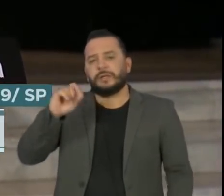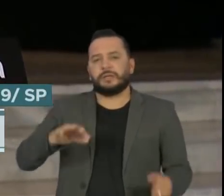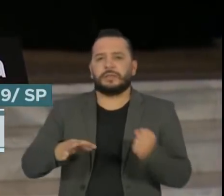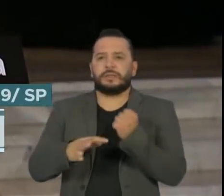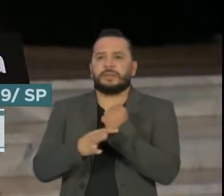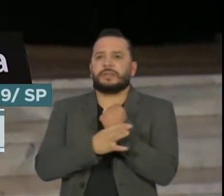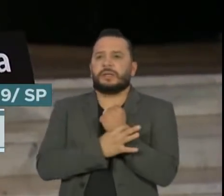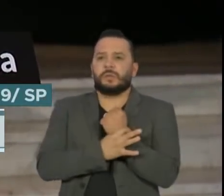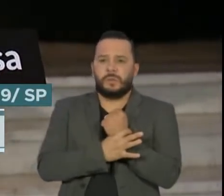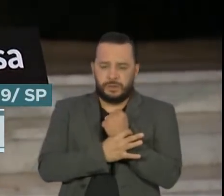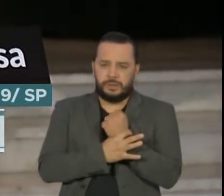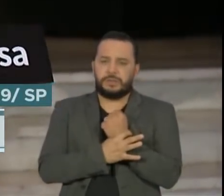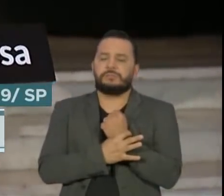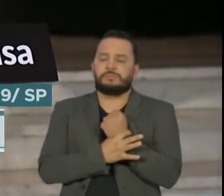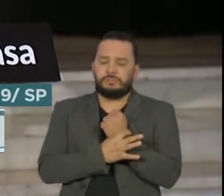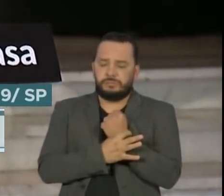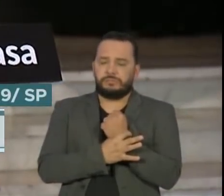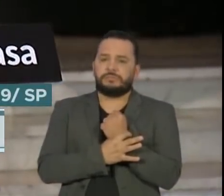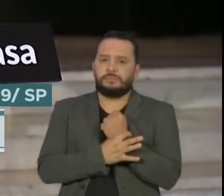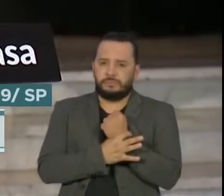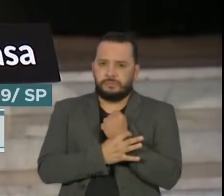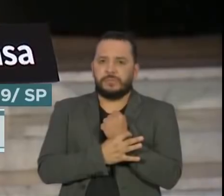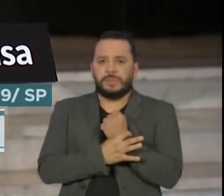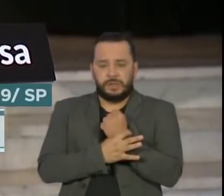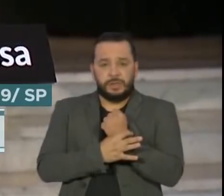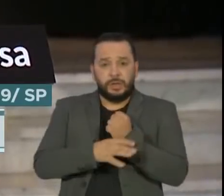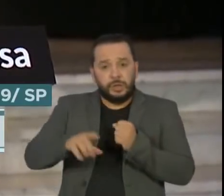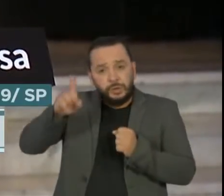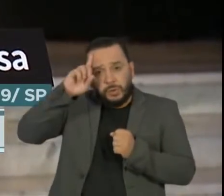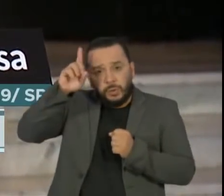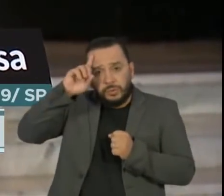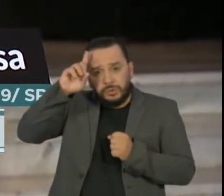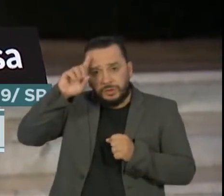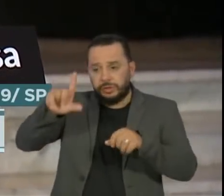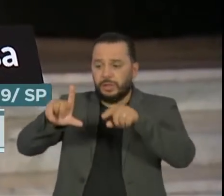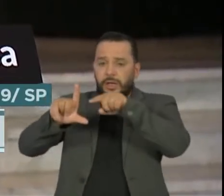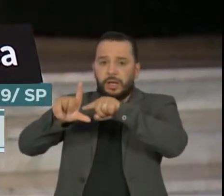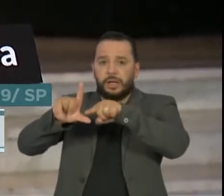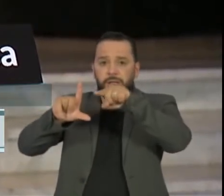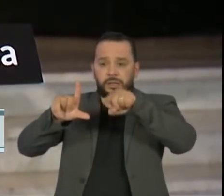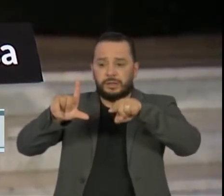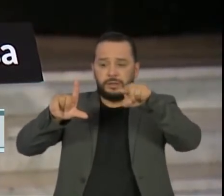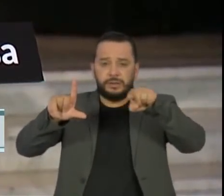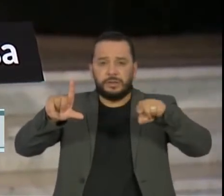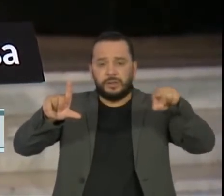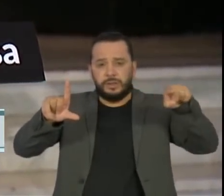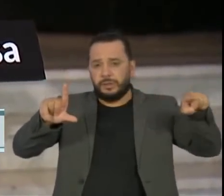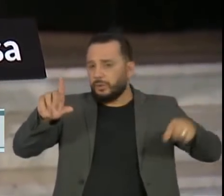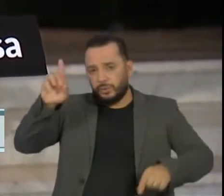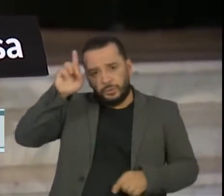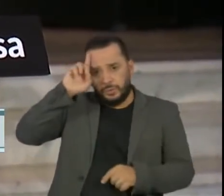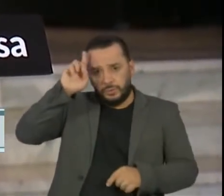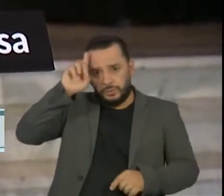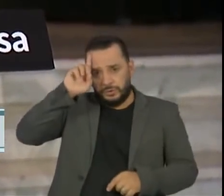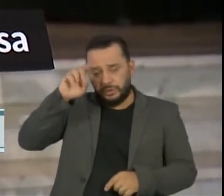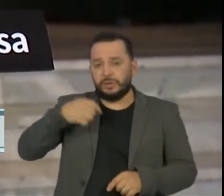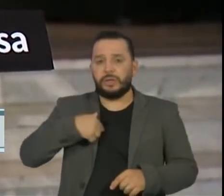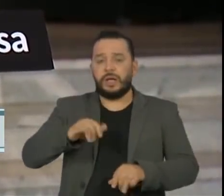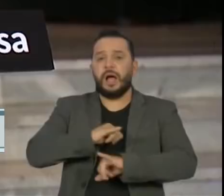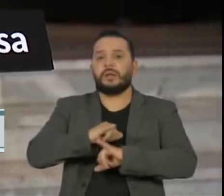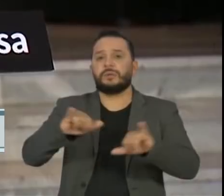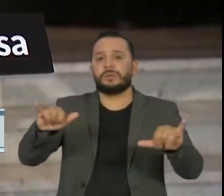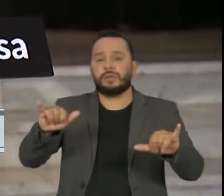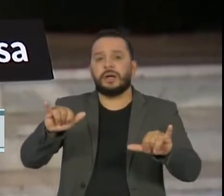segurança. Os indicadores são analisados diariamente e nós, a cada semana, anunciamos os